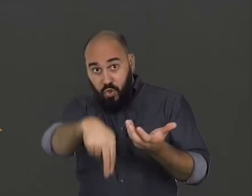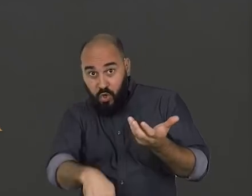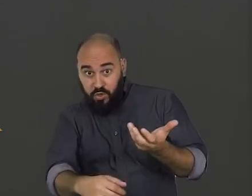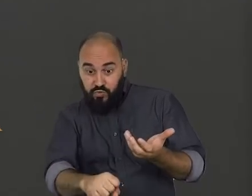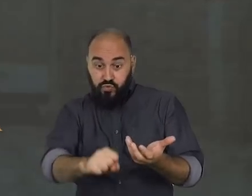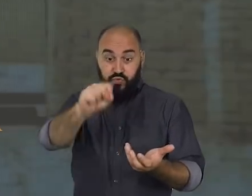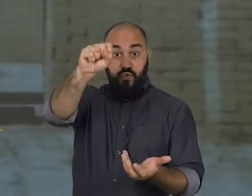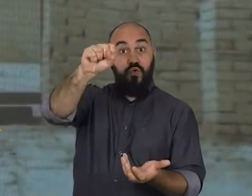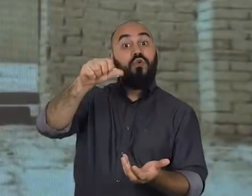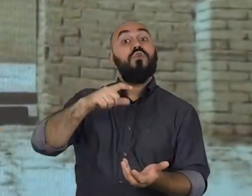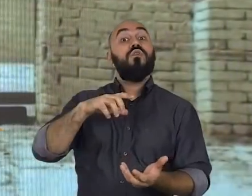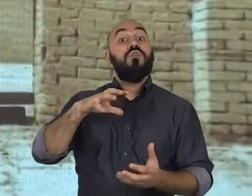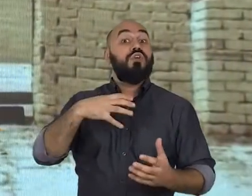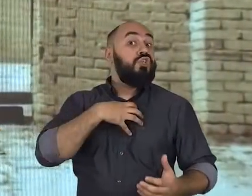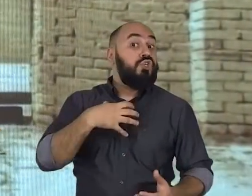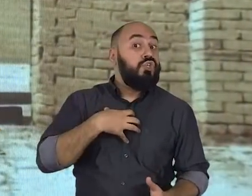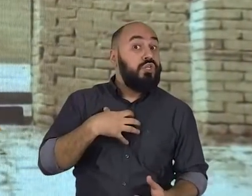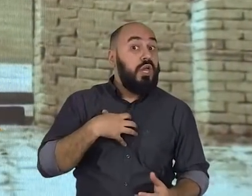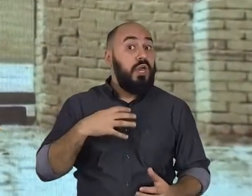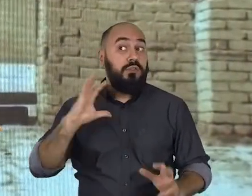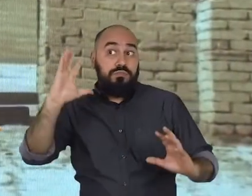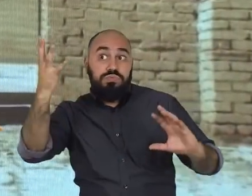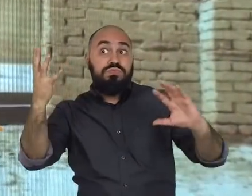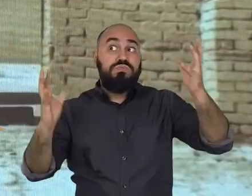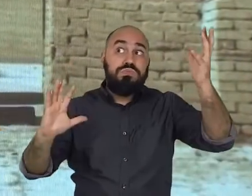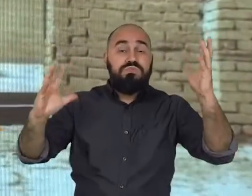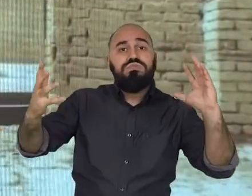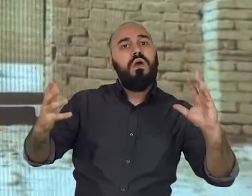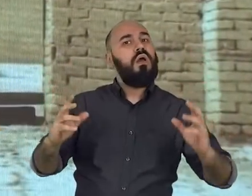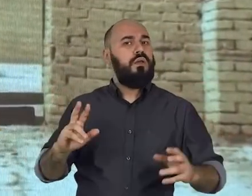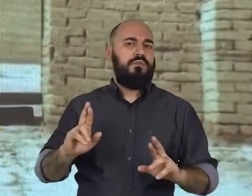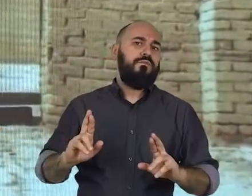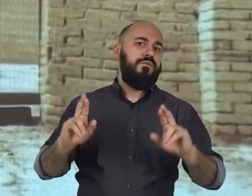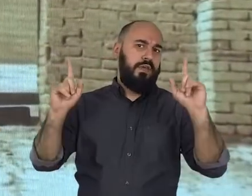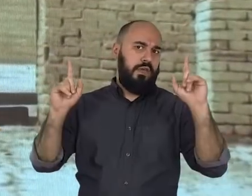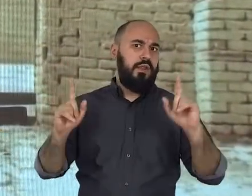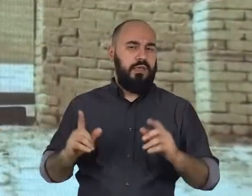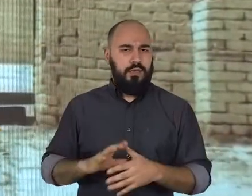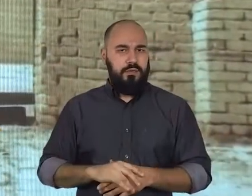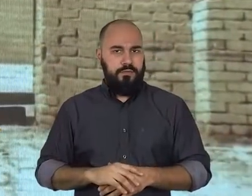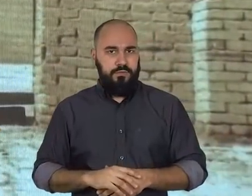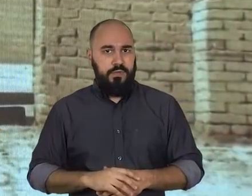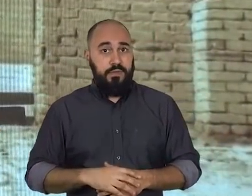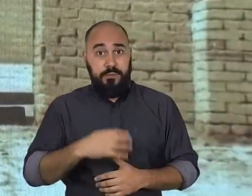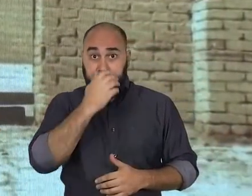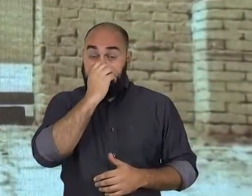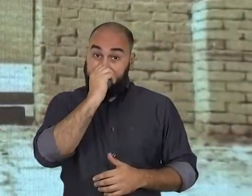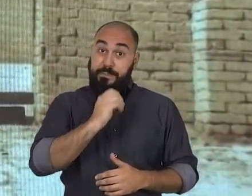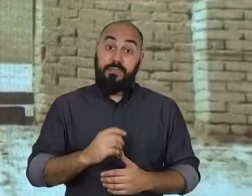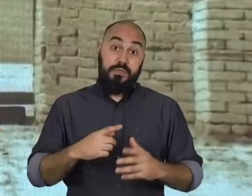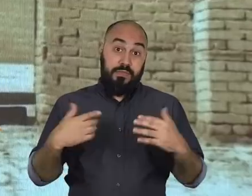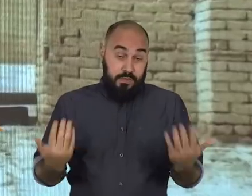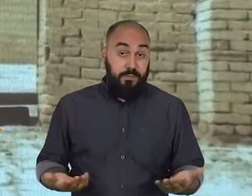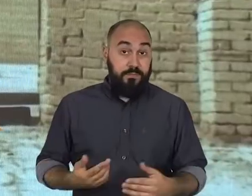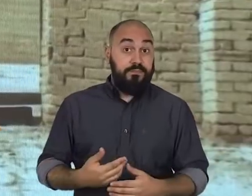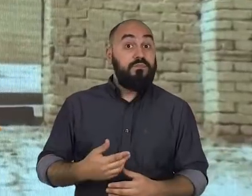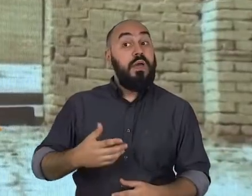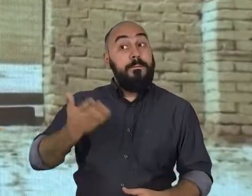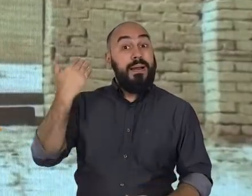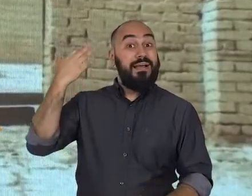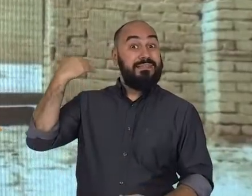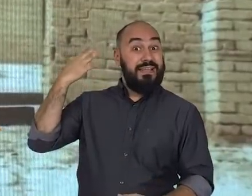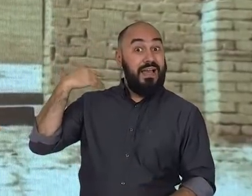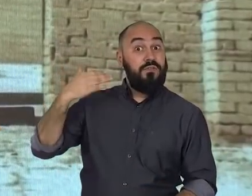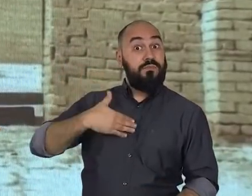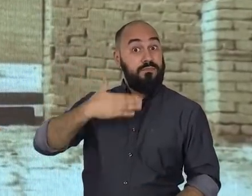consideração na hora de datar acontecimentos antigos ocorridos no Antigo Oriente Médio. Isto fora o fato de que os